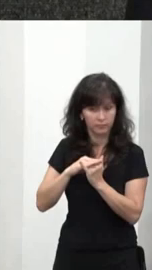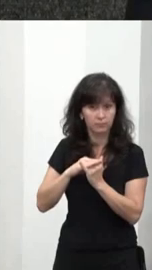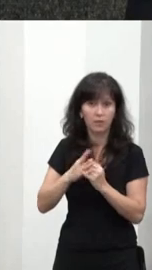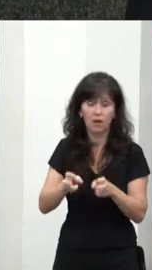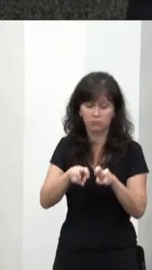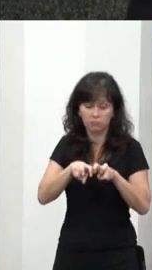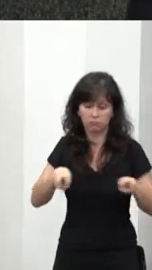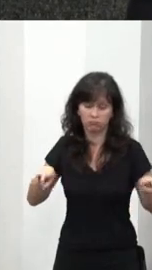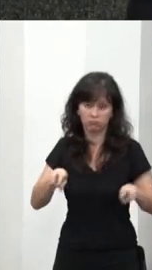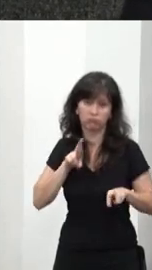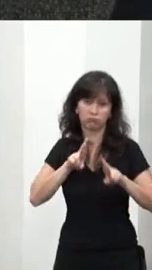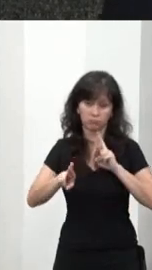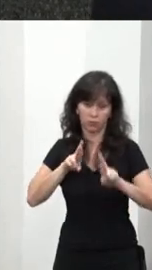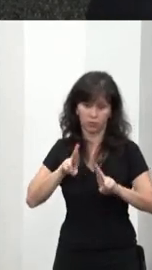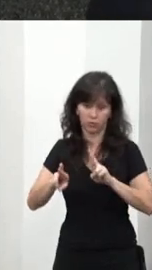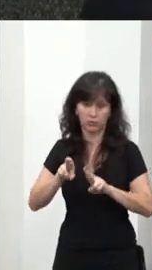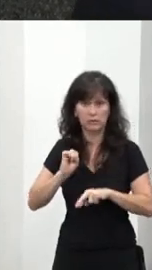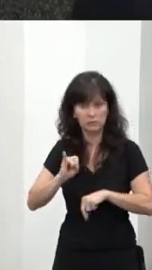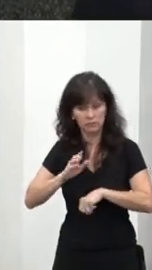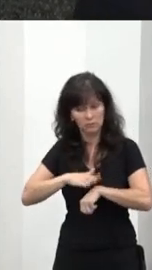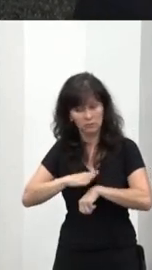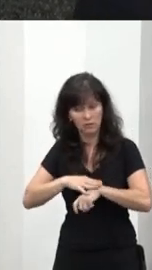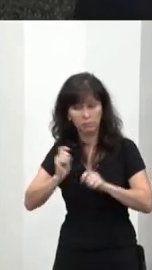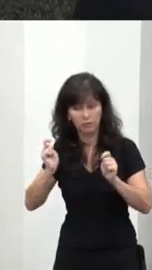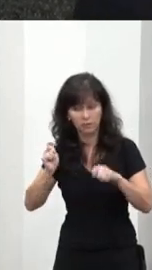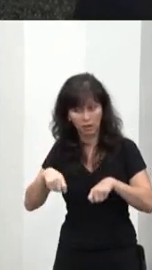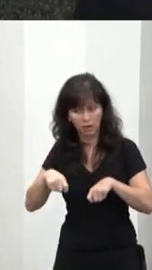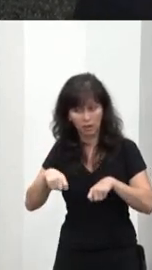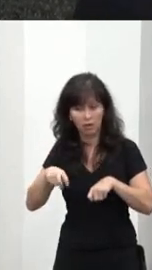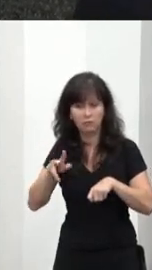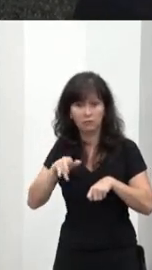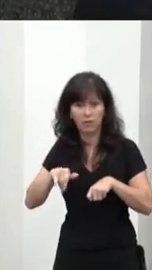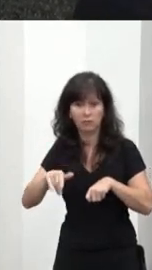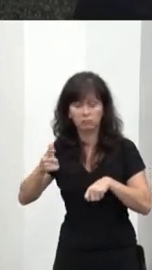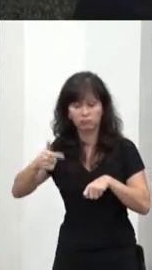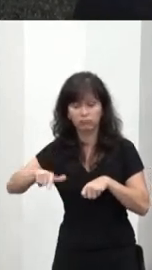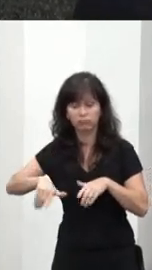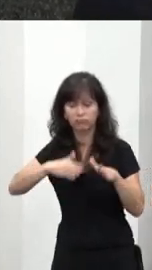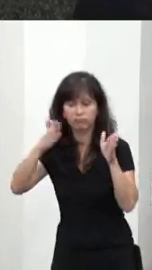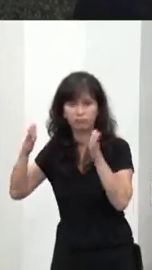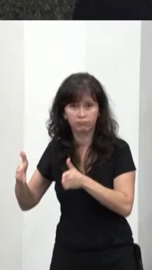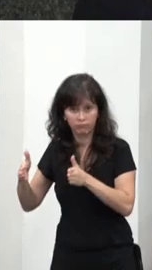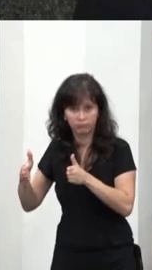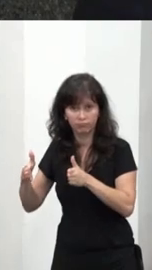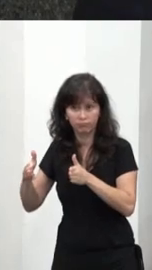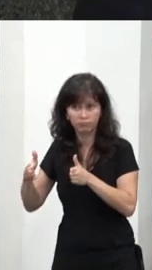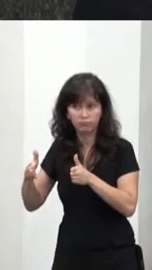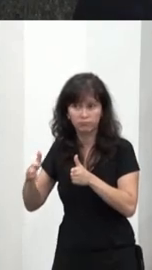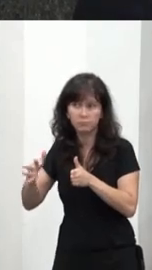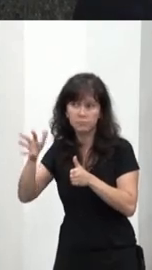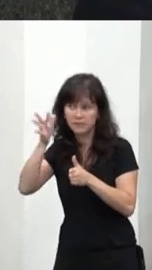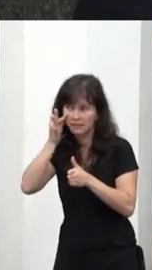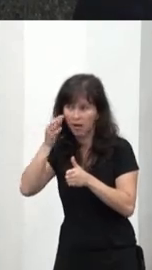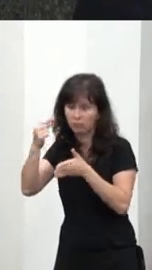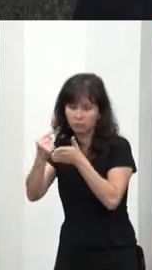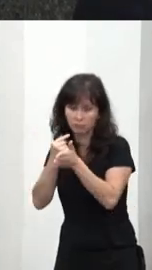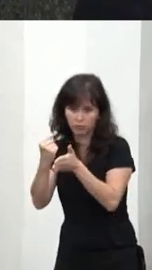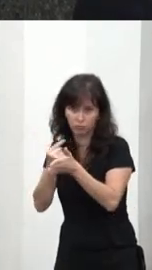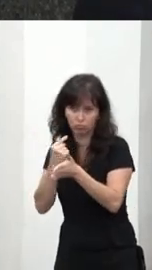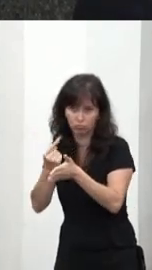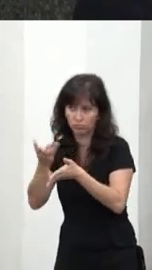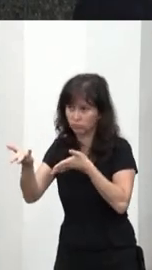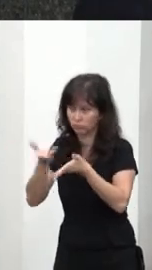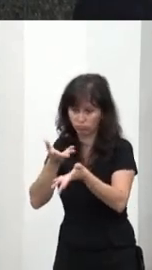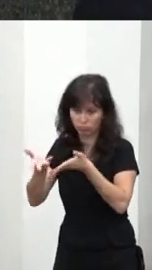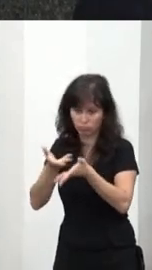mesa Se tivermos tempo a gente abre Para uma terceira rodada de questões dos presenciais tá é quem